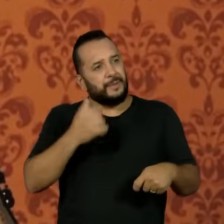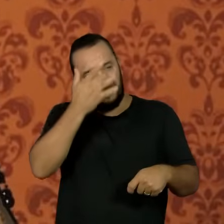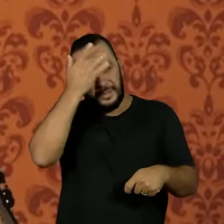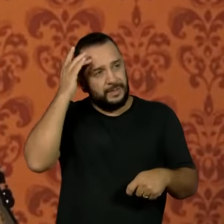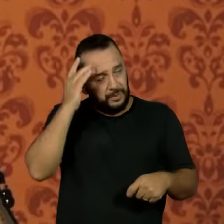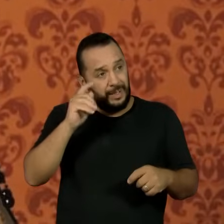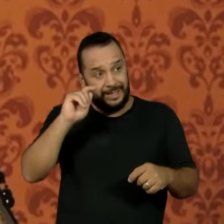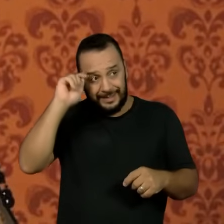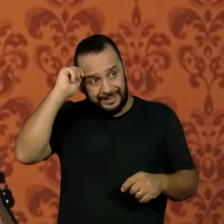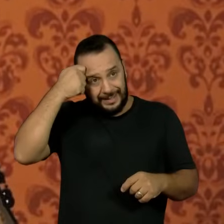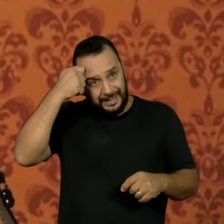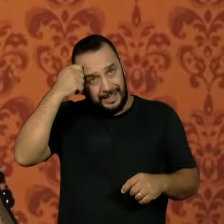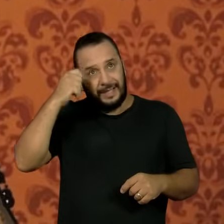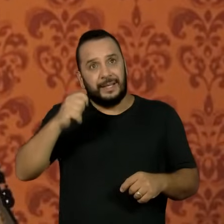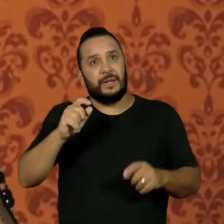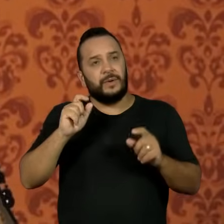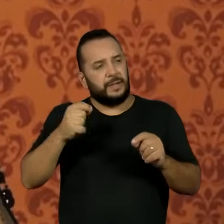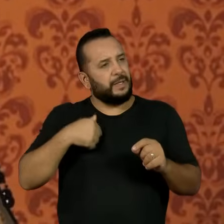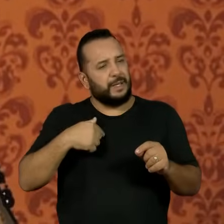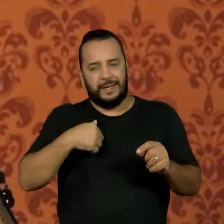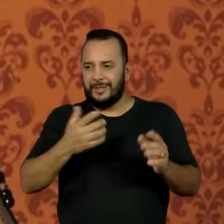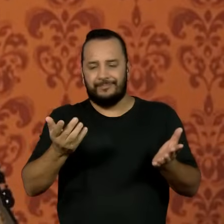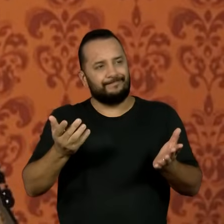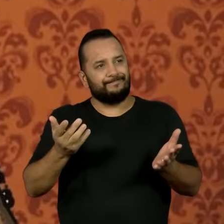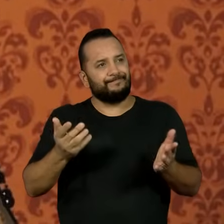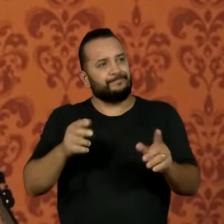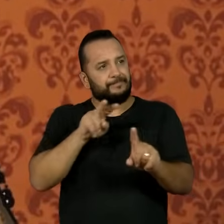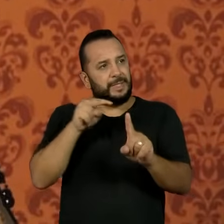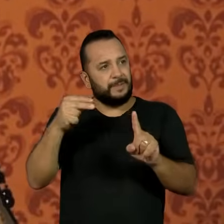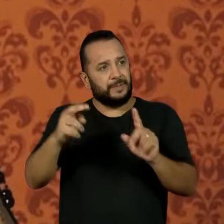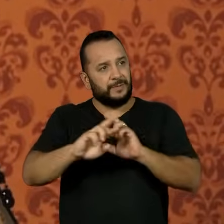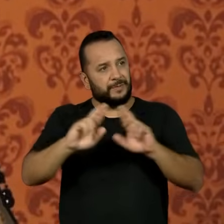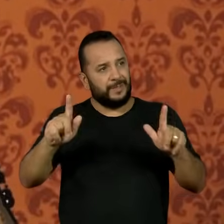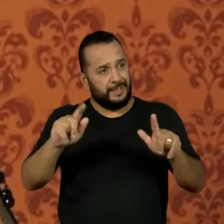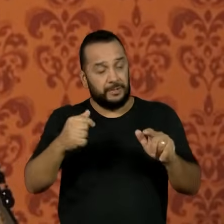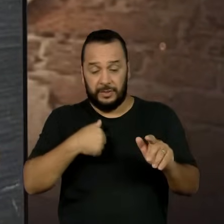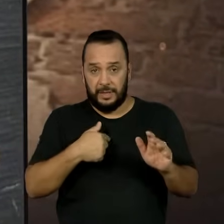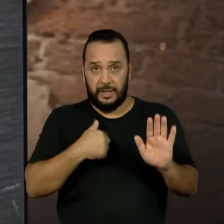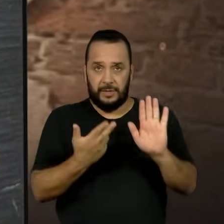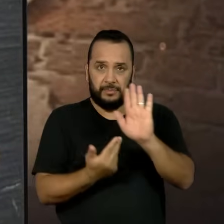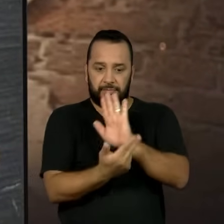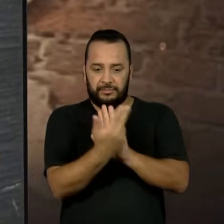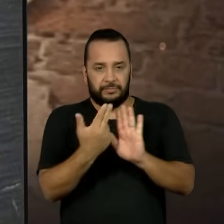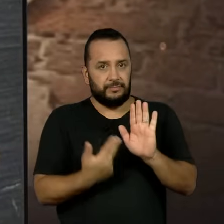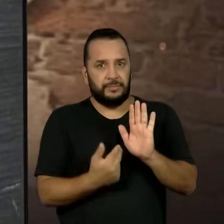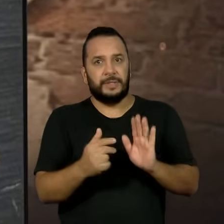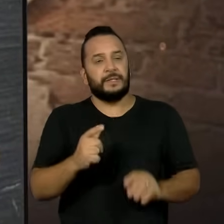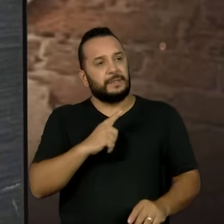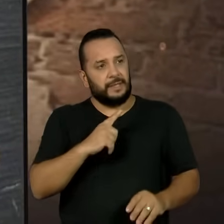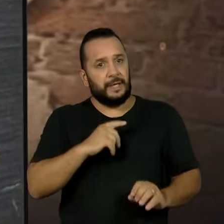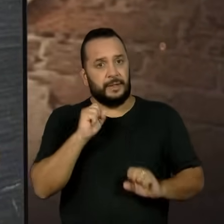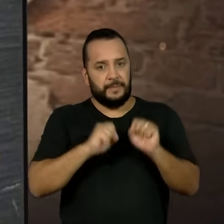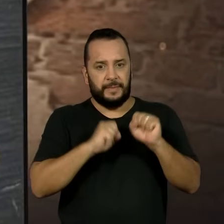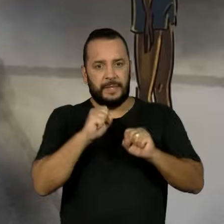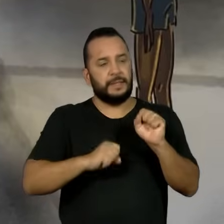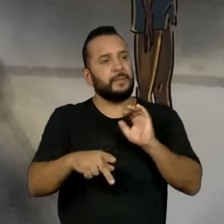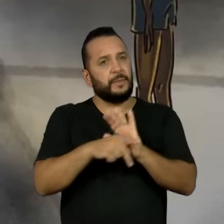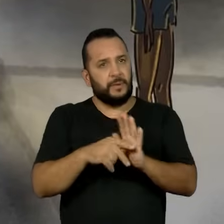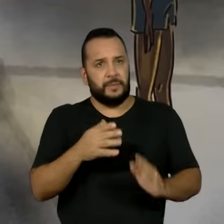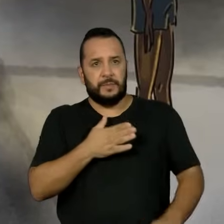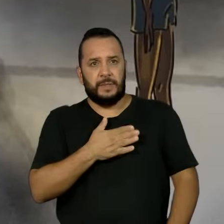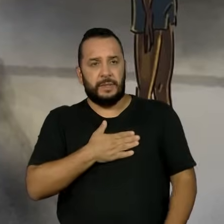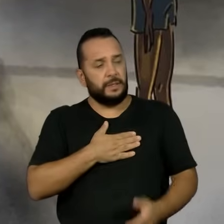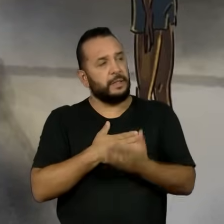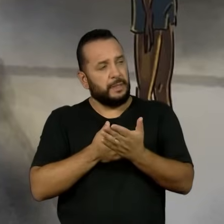que prosperem. Então, nas minhas ilustrações, eu tenho uma OC, que é do inglês Original Character, que